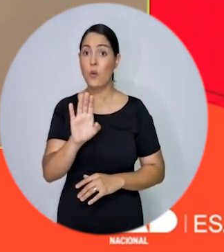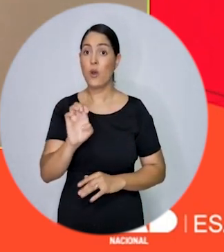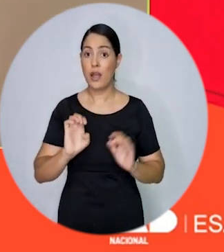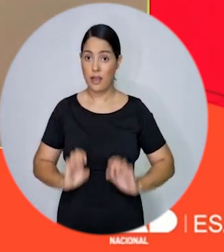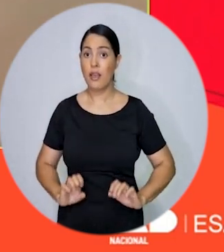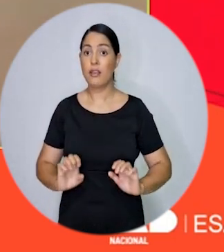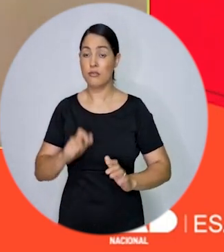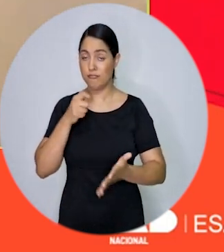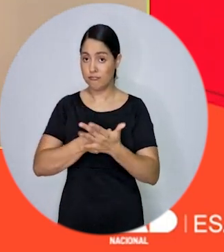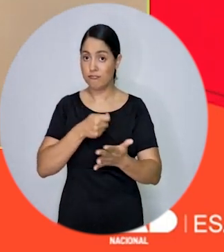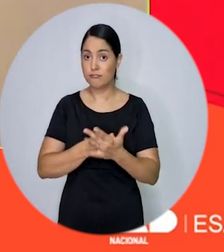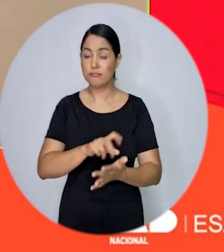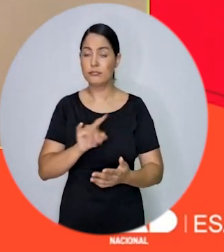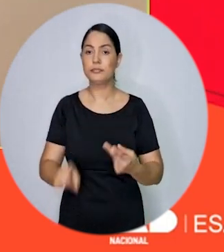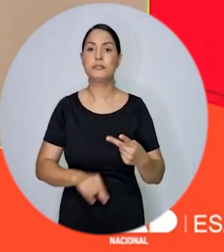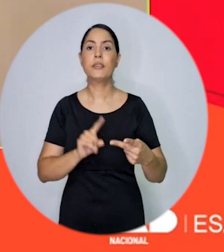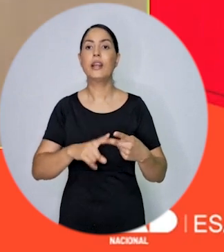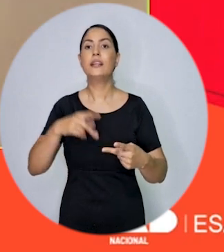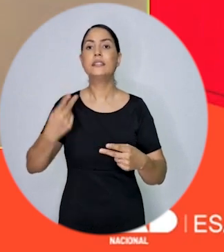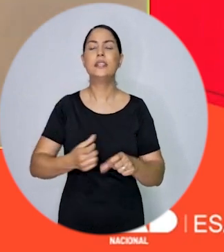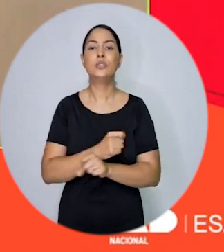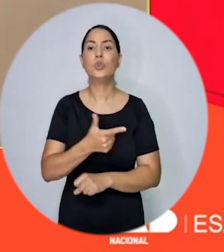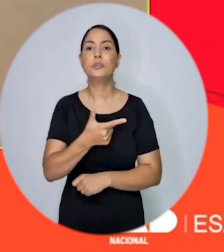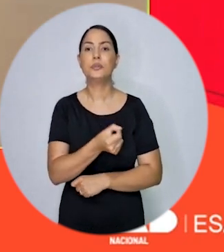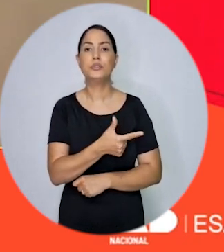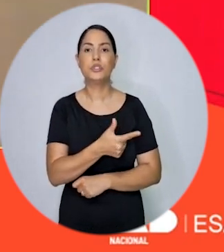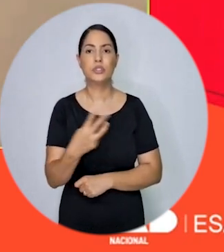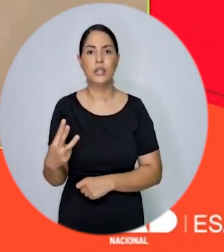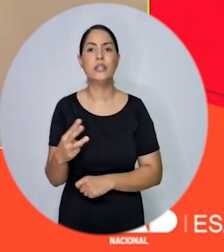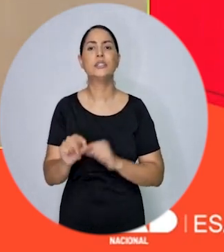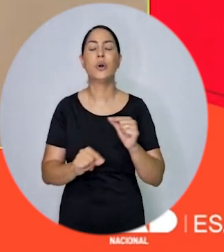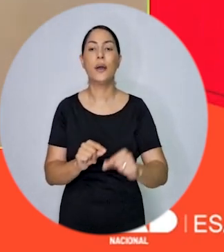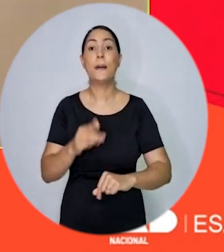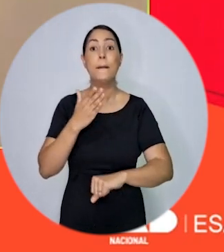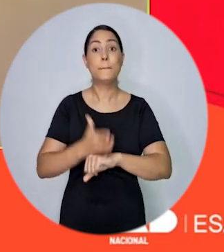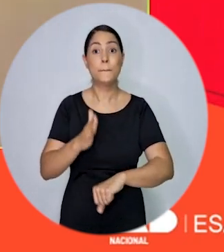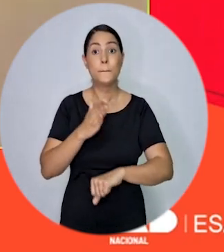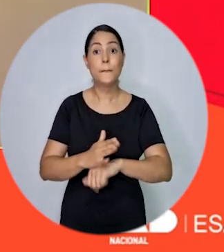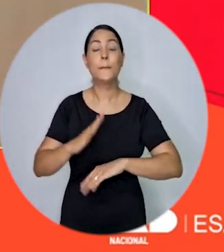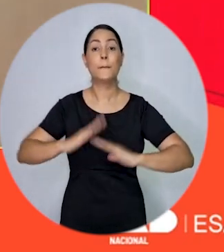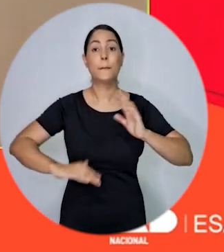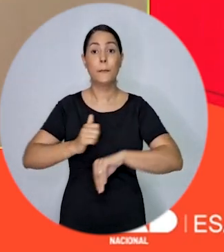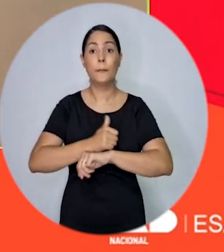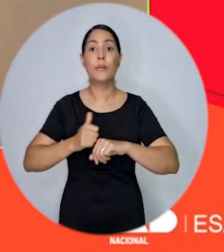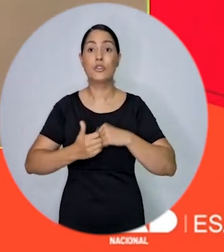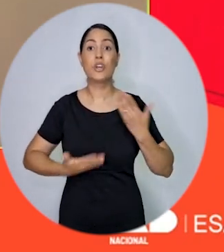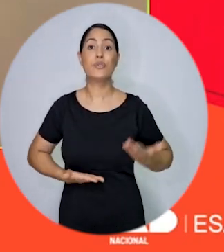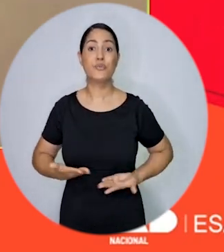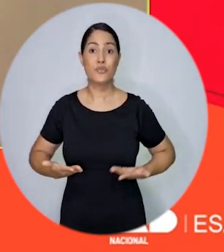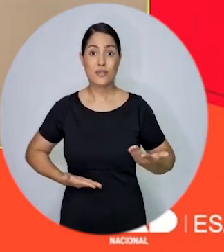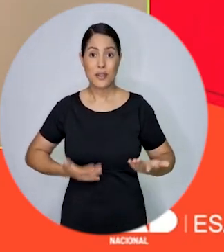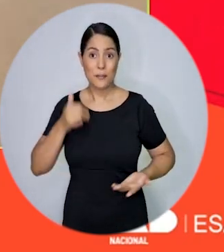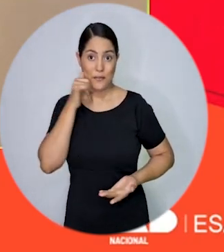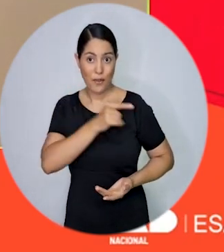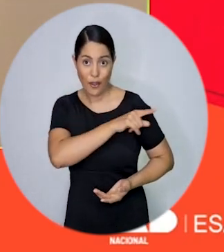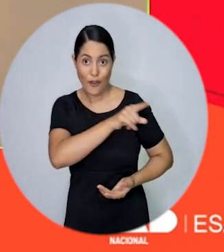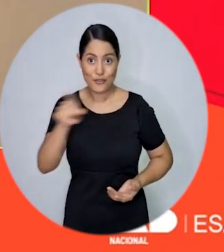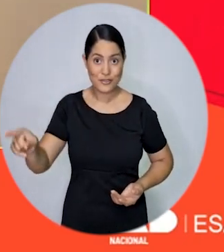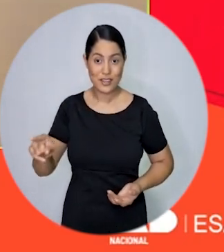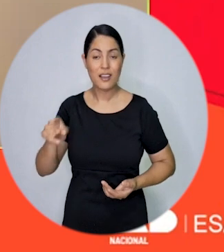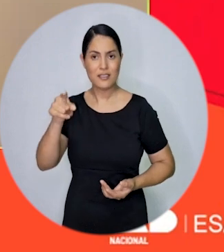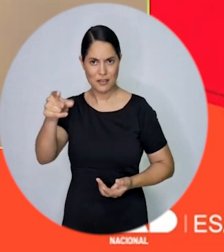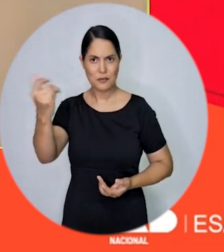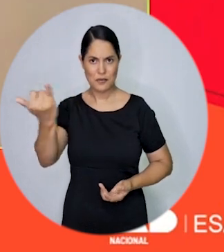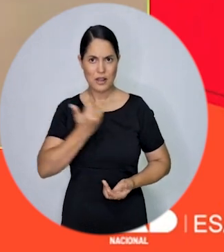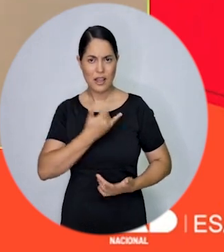nós temos novidades, que é o nosso projeto Carreiras. Para você que estava me acompanhando no ao vivo que eu fiz mais cedo, eu disse para